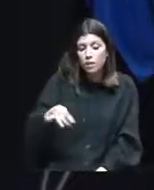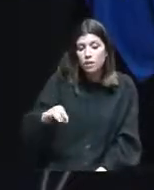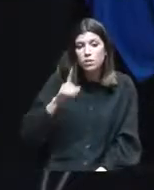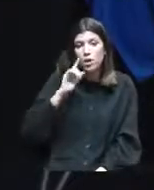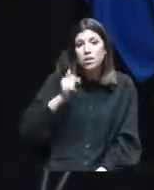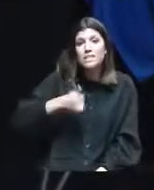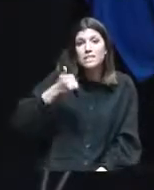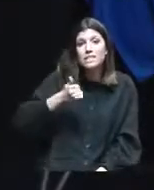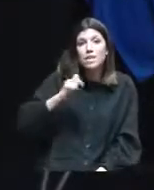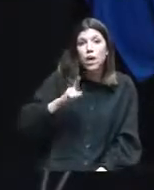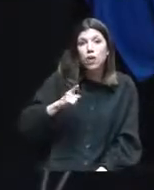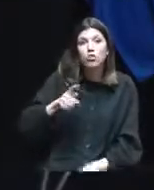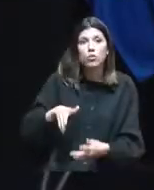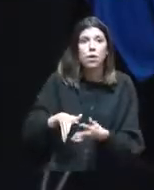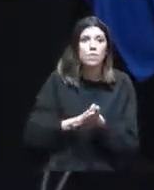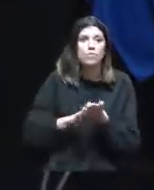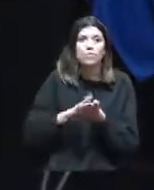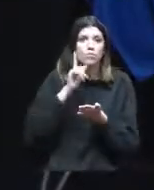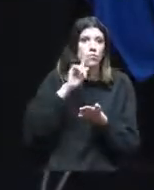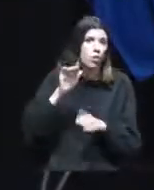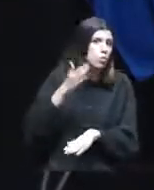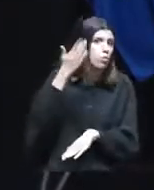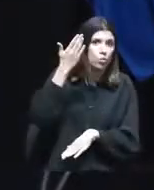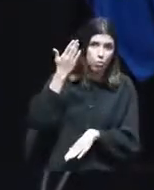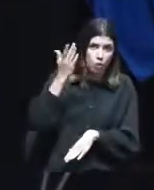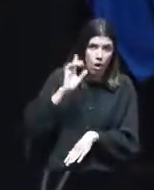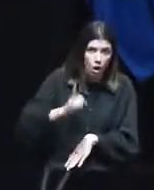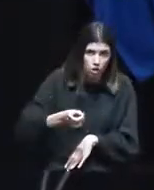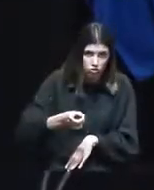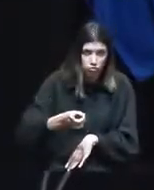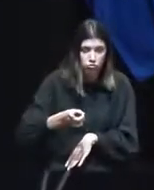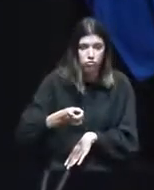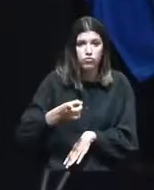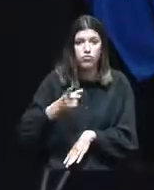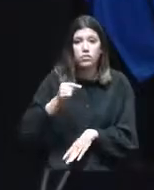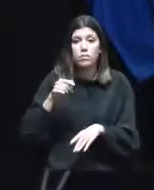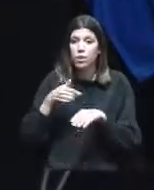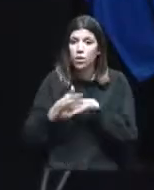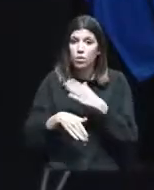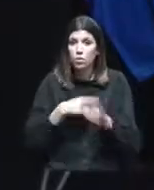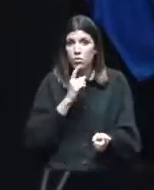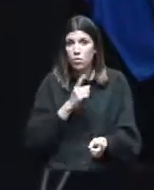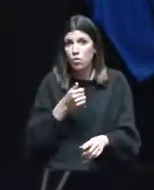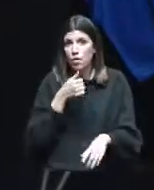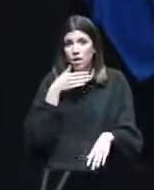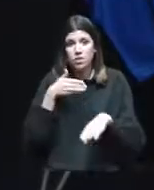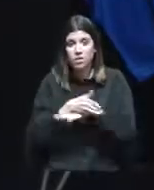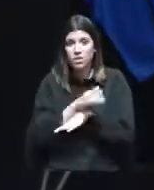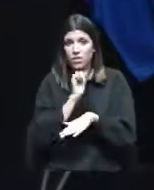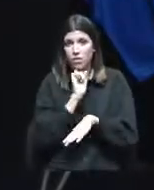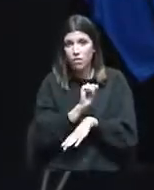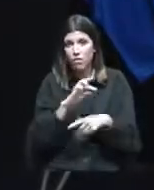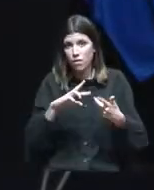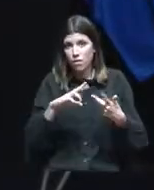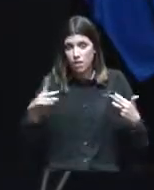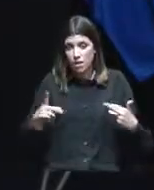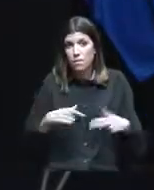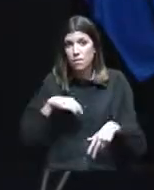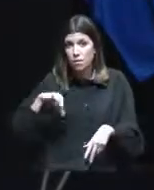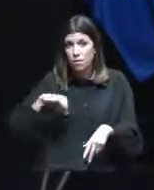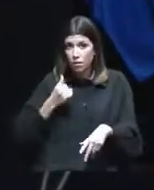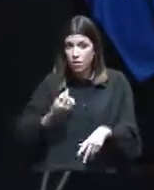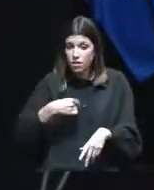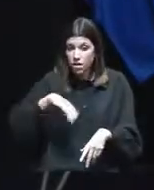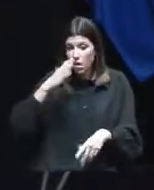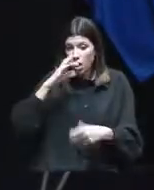considerados de natureza estruturante, mantendo-se desta forma no âmbito de intervenção da Câmara Municipal. Para os Verdes faz sentido que os